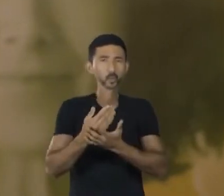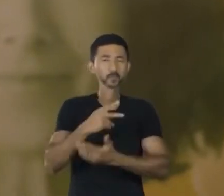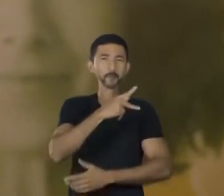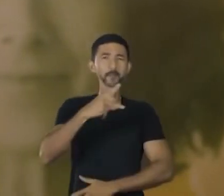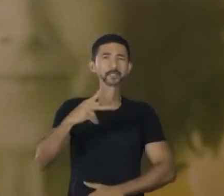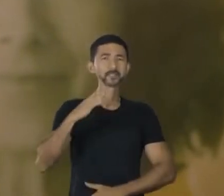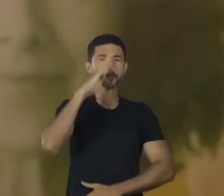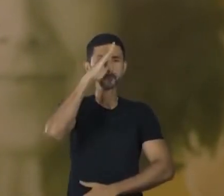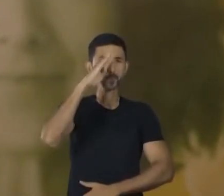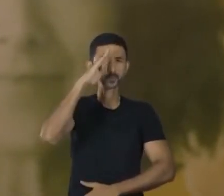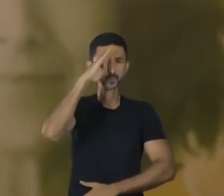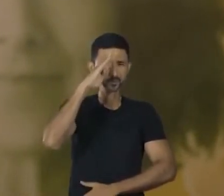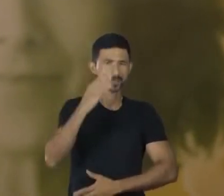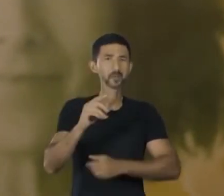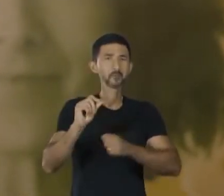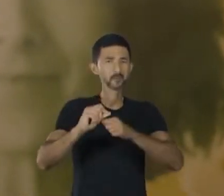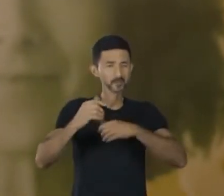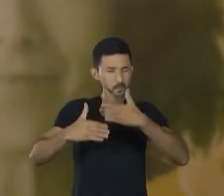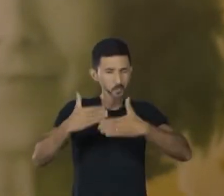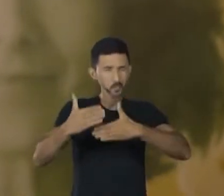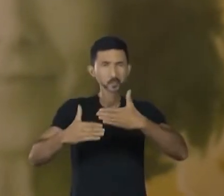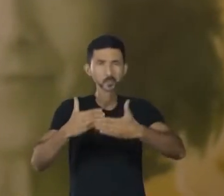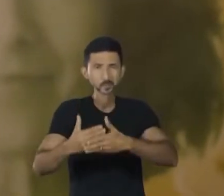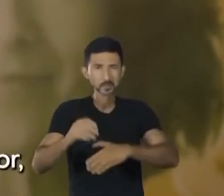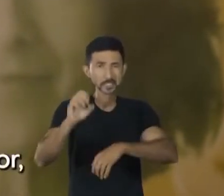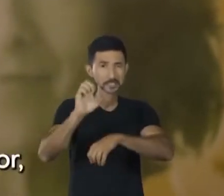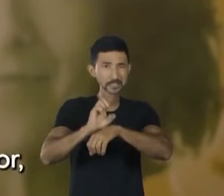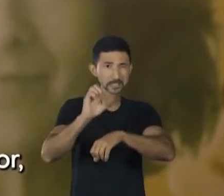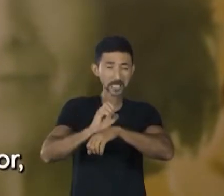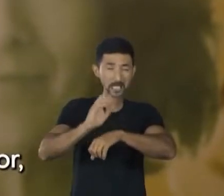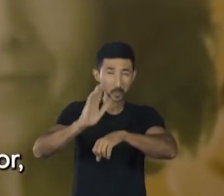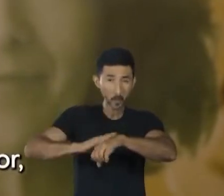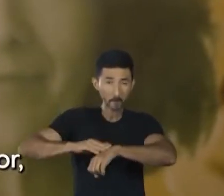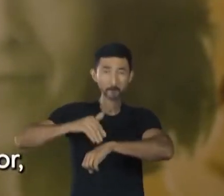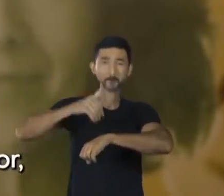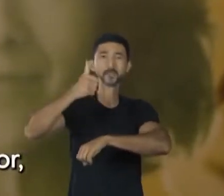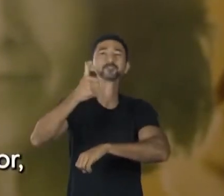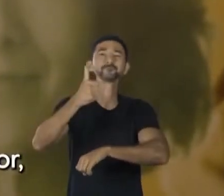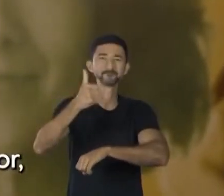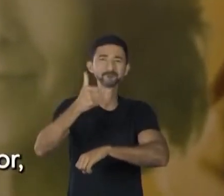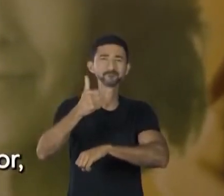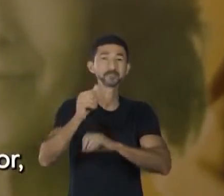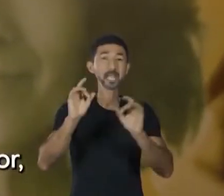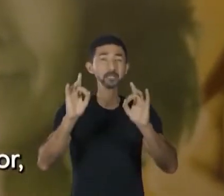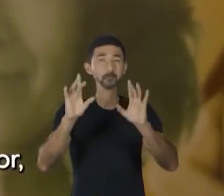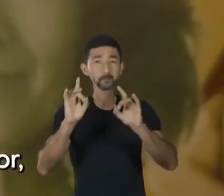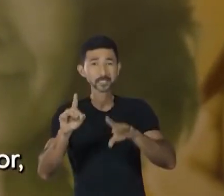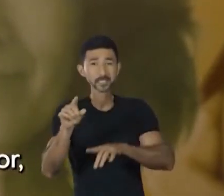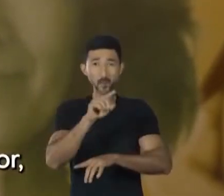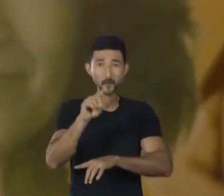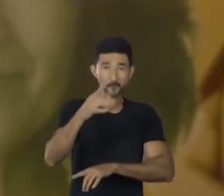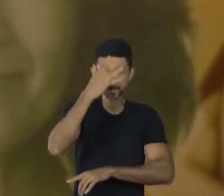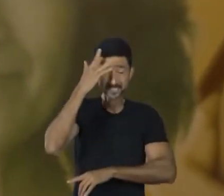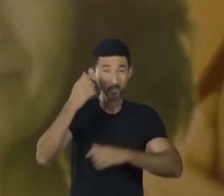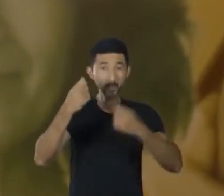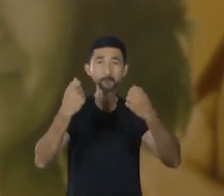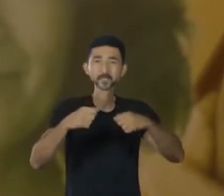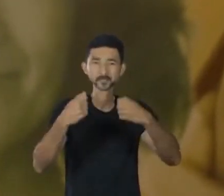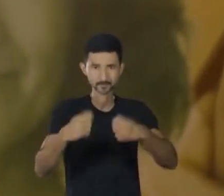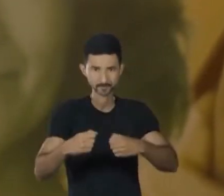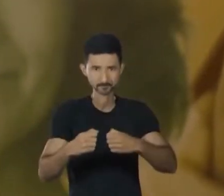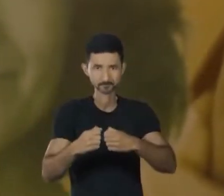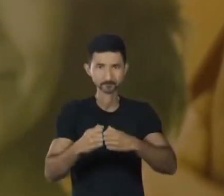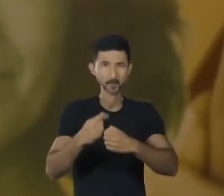Tenho apoio do presidente Bolsonaro para fazermos deste estado um lugar melhor, especialmente